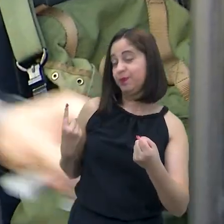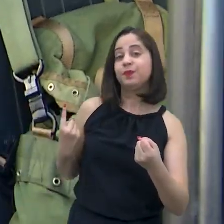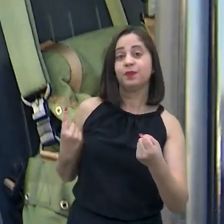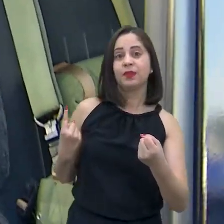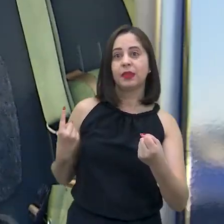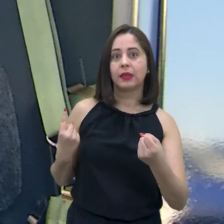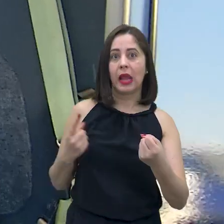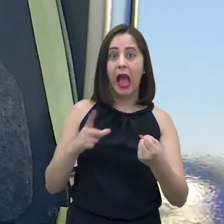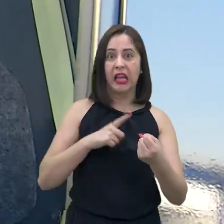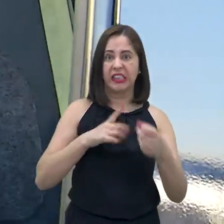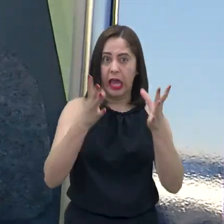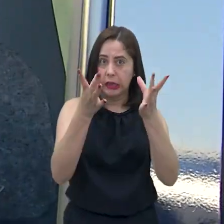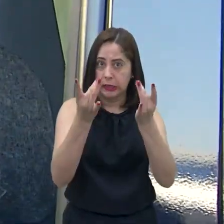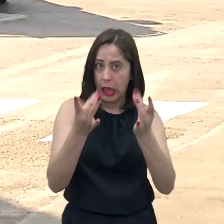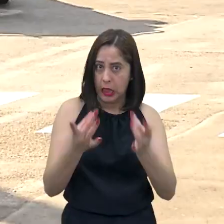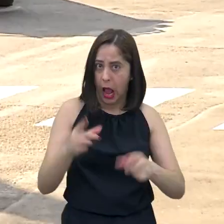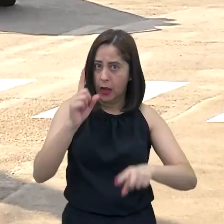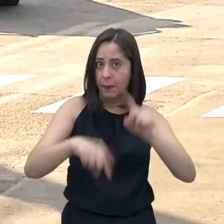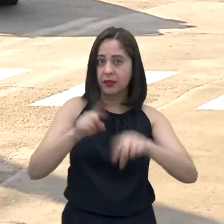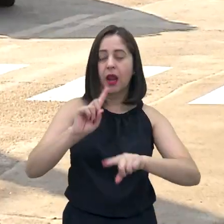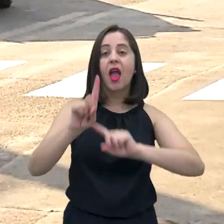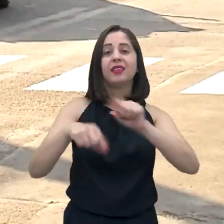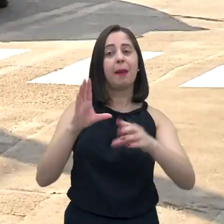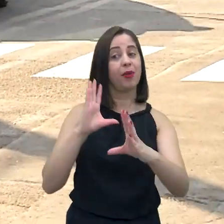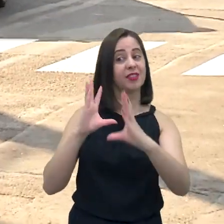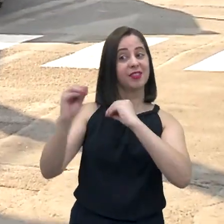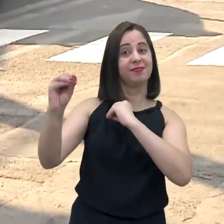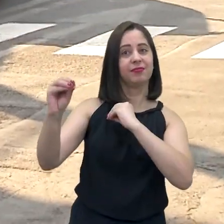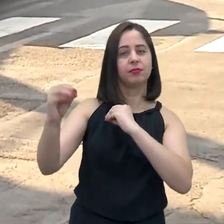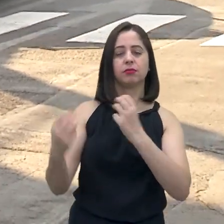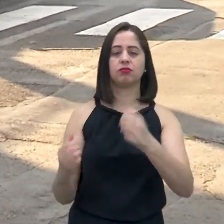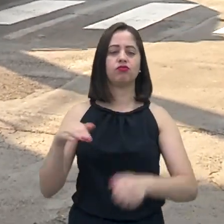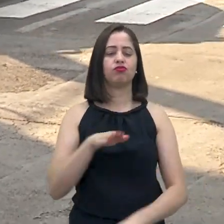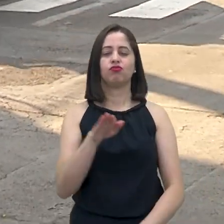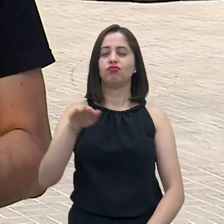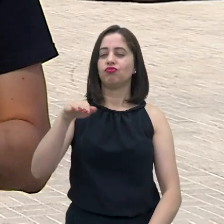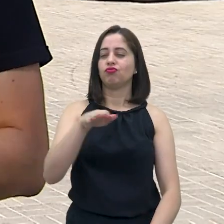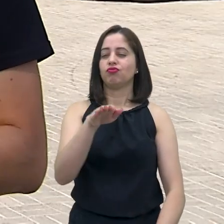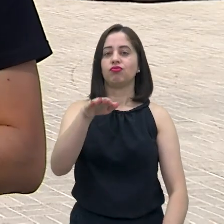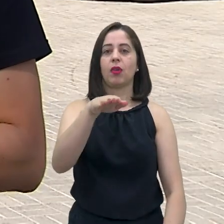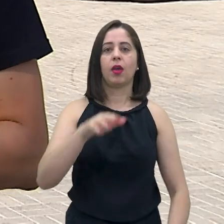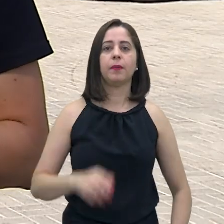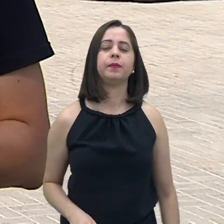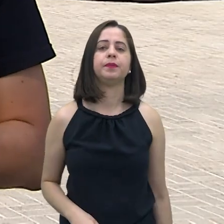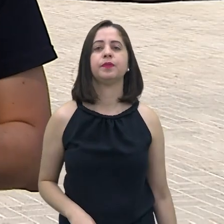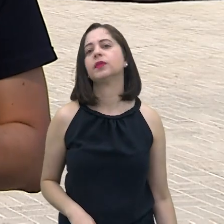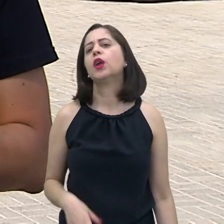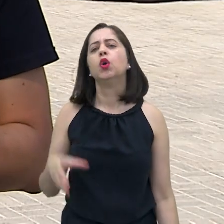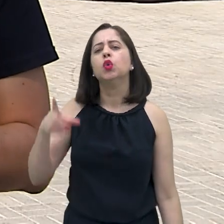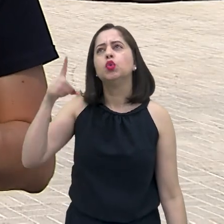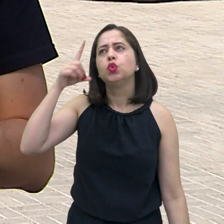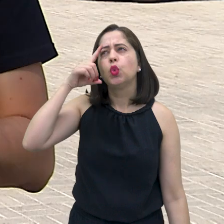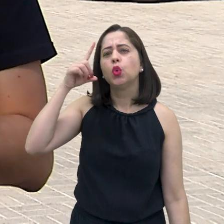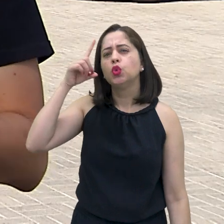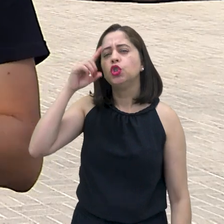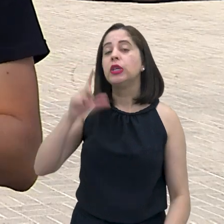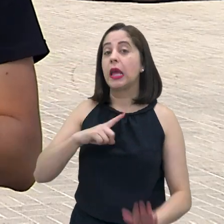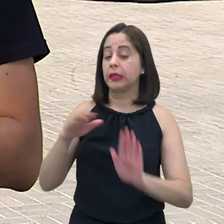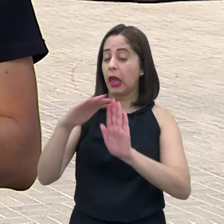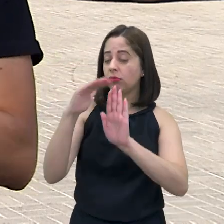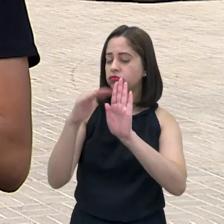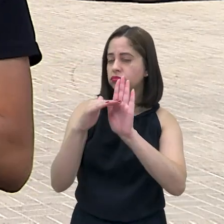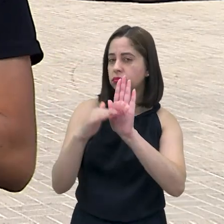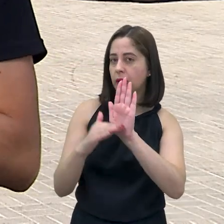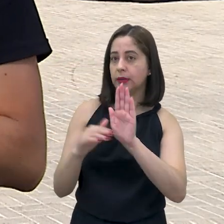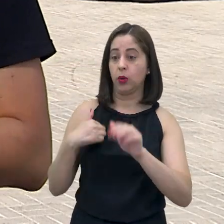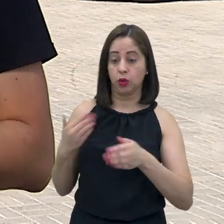a viatura é mais equipada. Depois saem em missão pela cidade. A nossa rotina ela é da seguinte maneira: